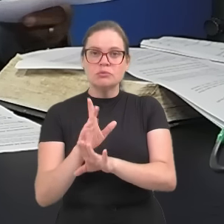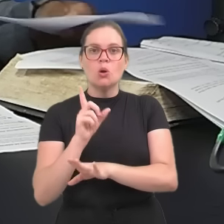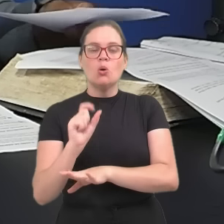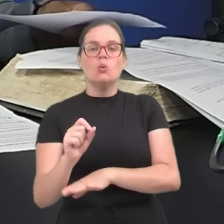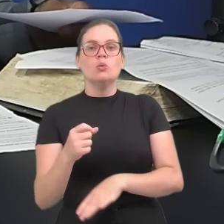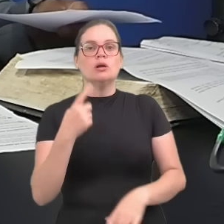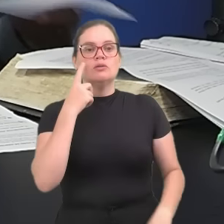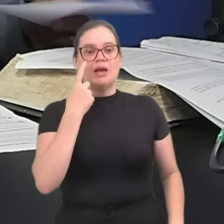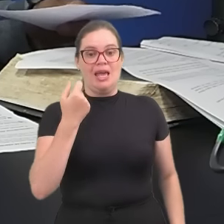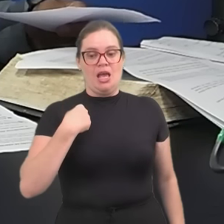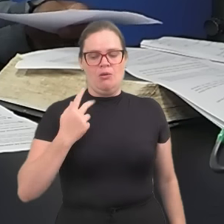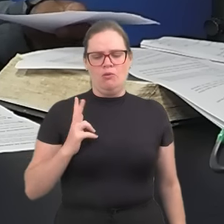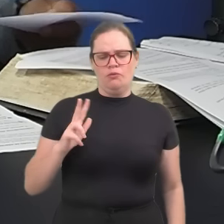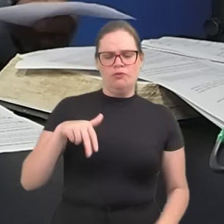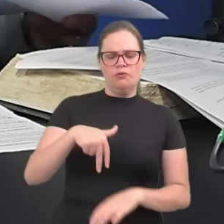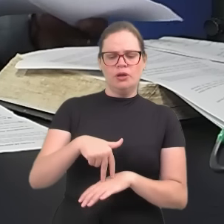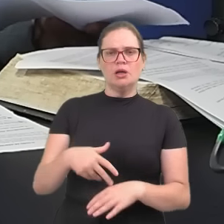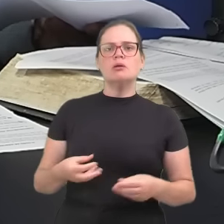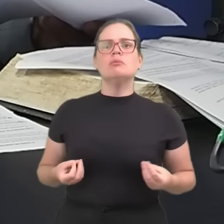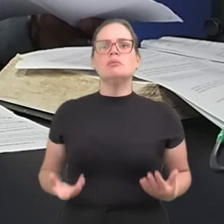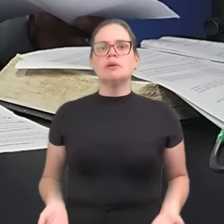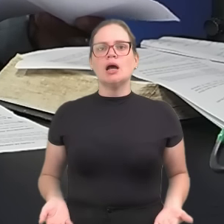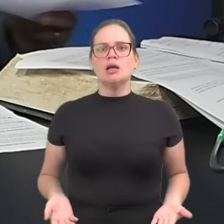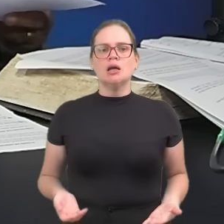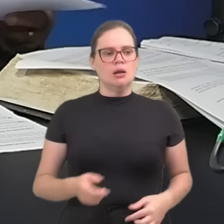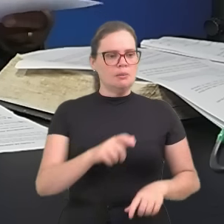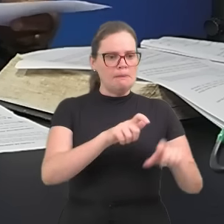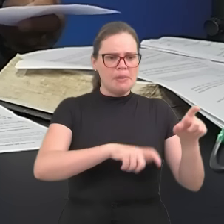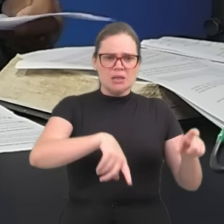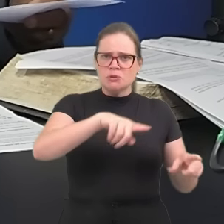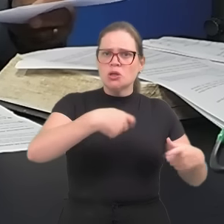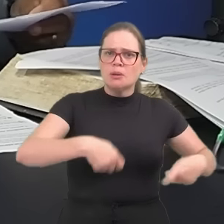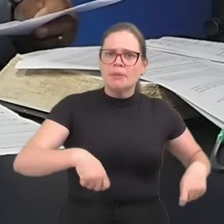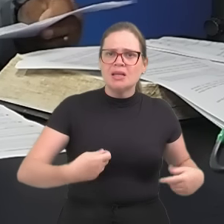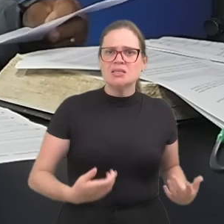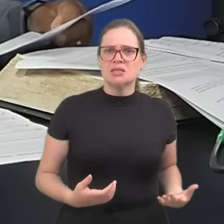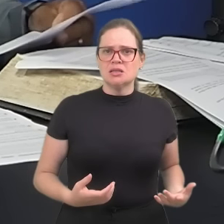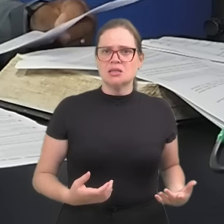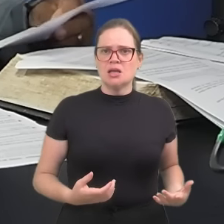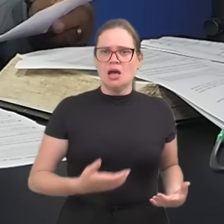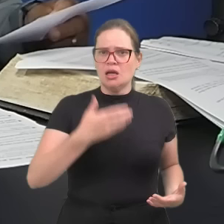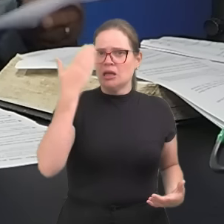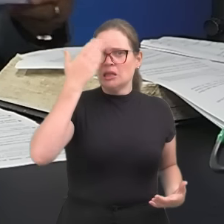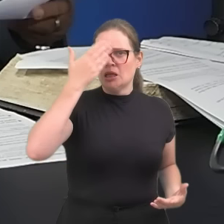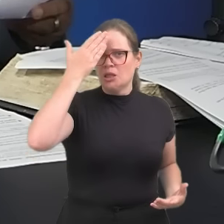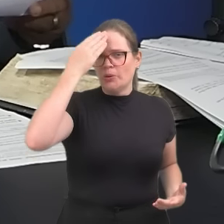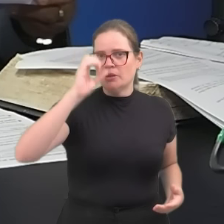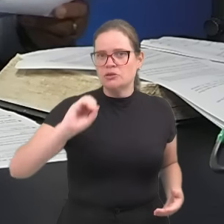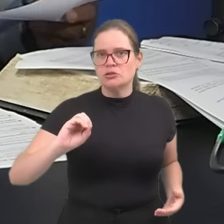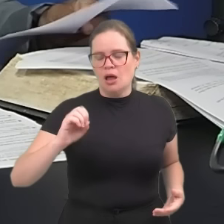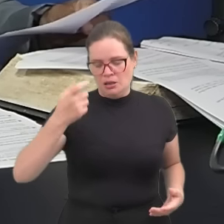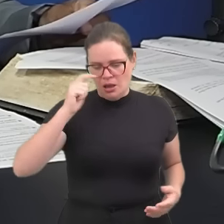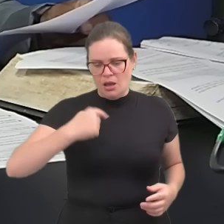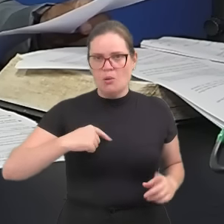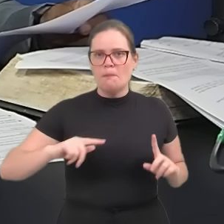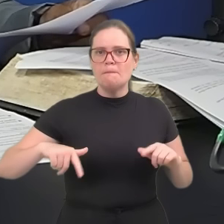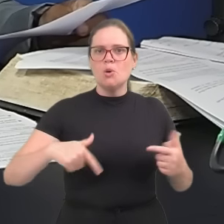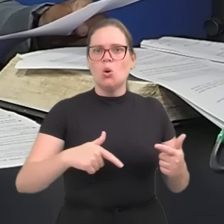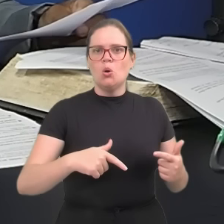viam, vejam. E os que veem, parem de enxergar. Então, esse milagre começa com um